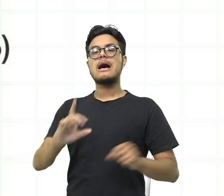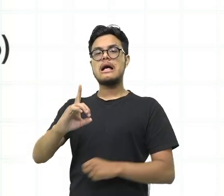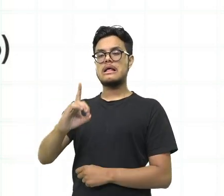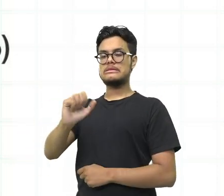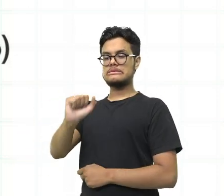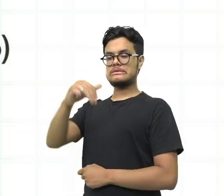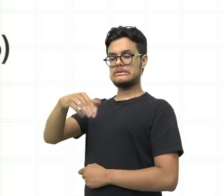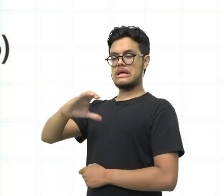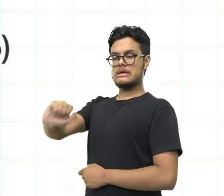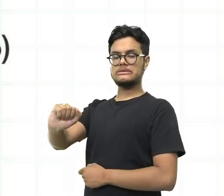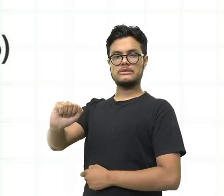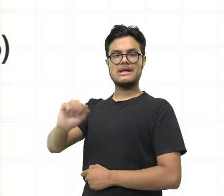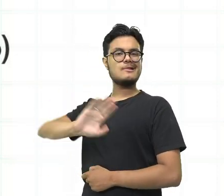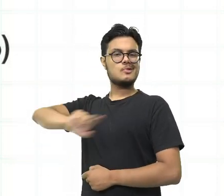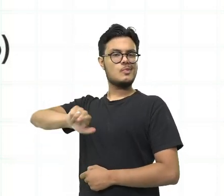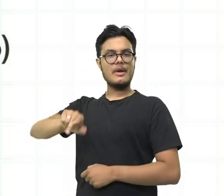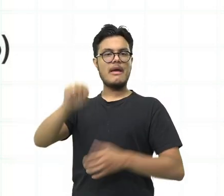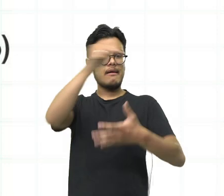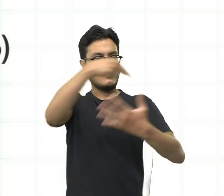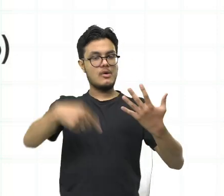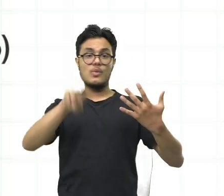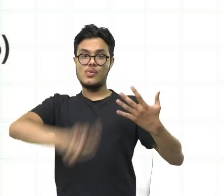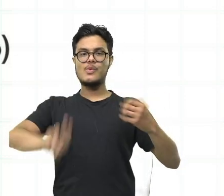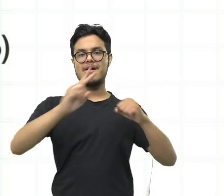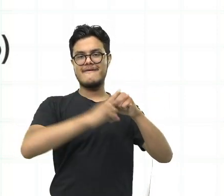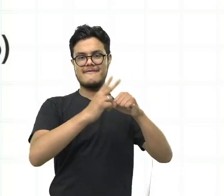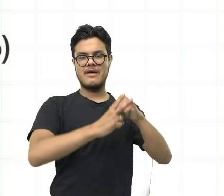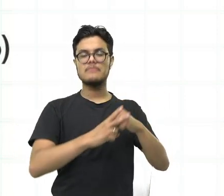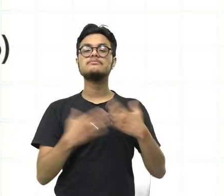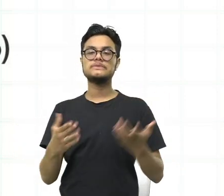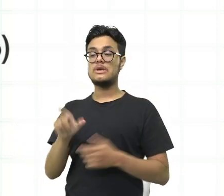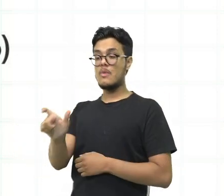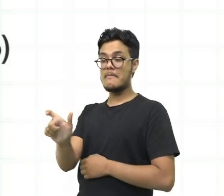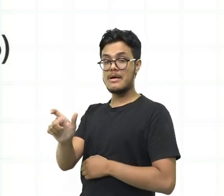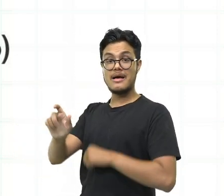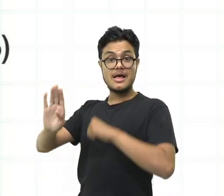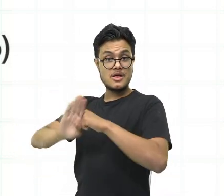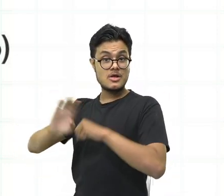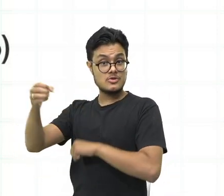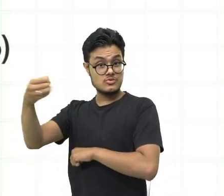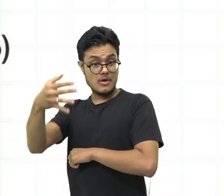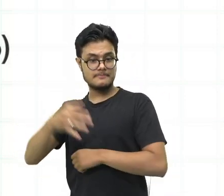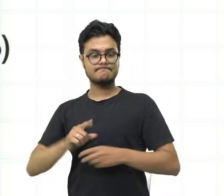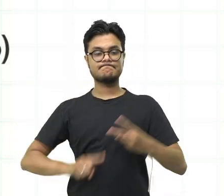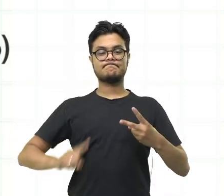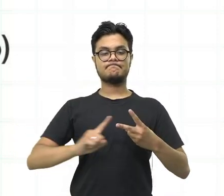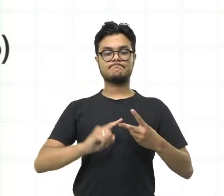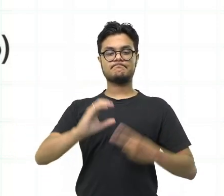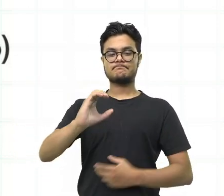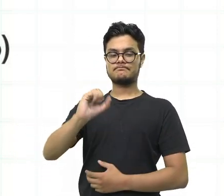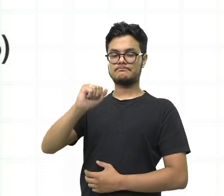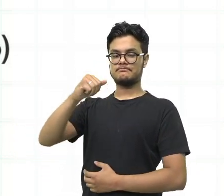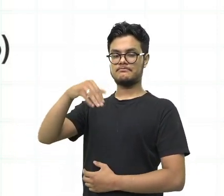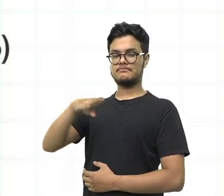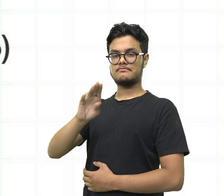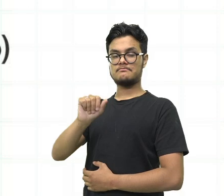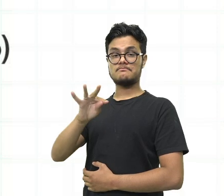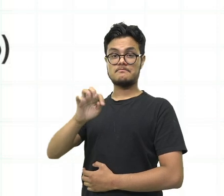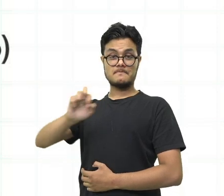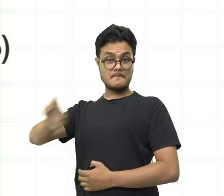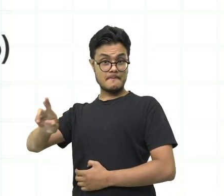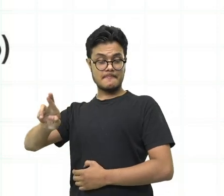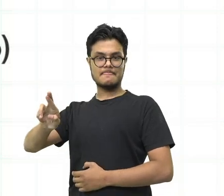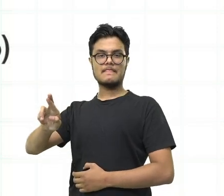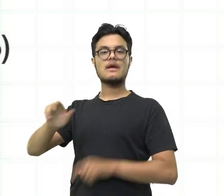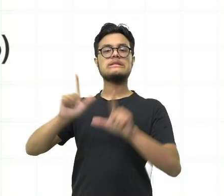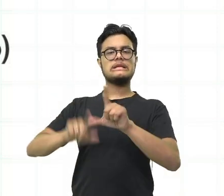lá na conjugação em si, então ele se tornou o quê? Substantivo. Combater, novamente, ele perdeu o R, e